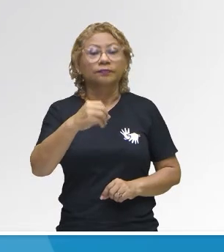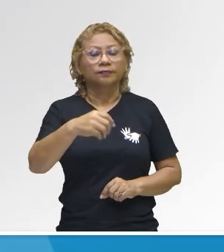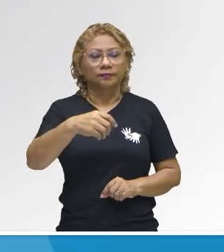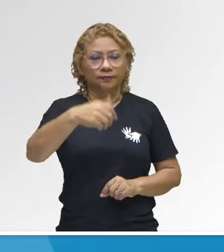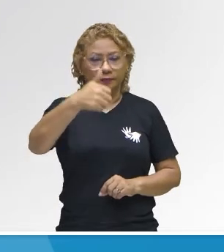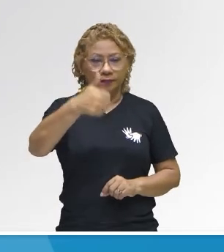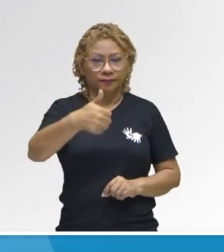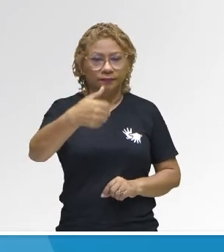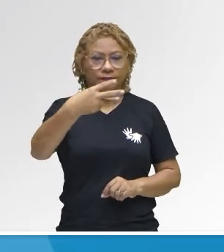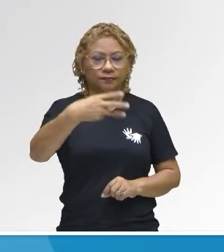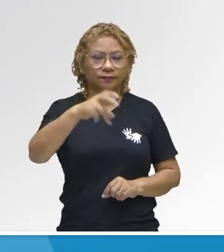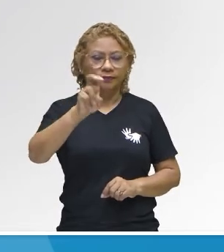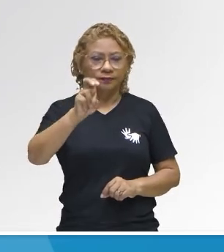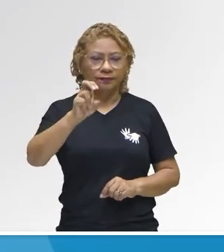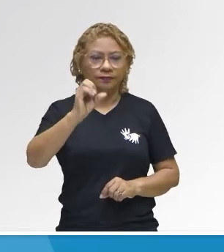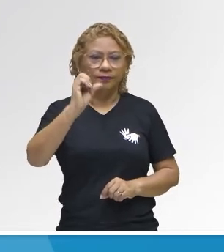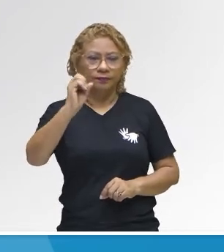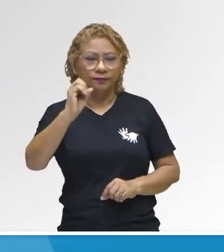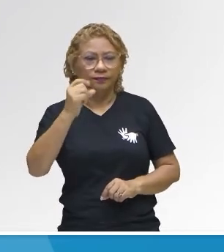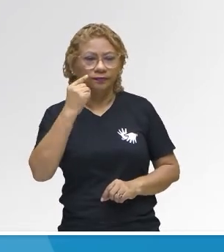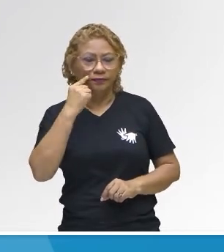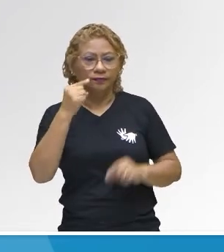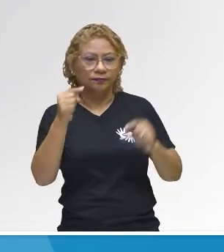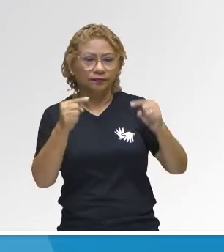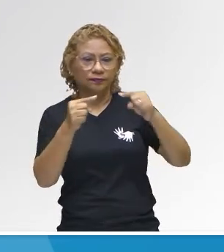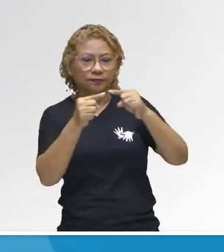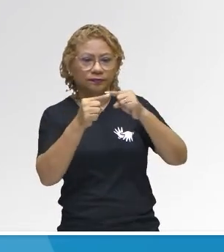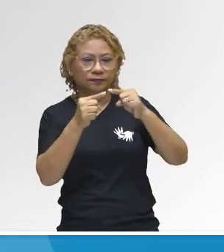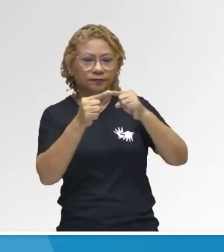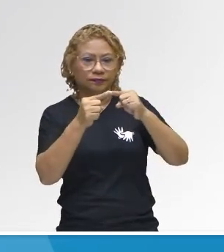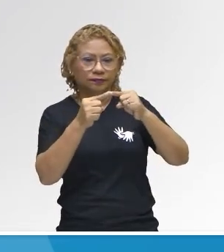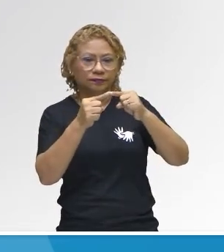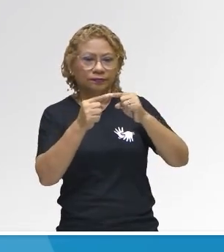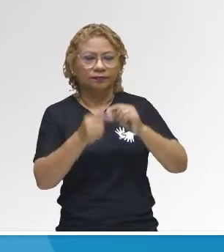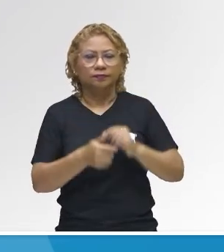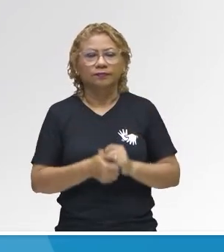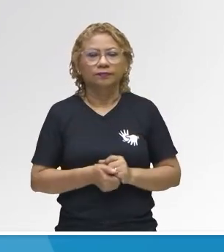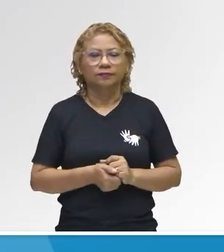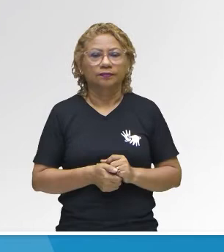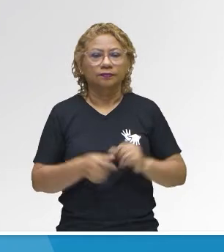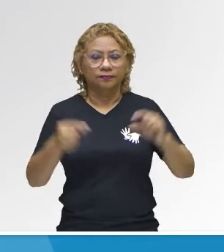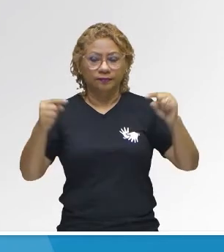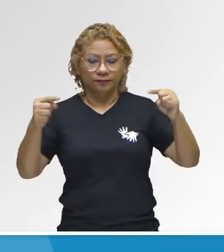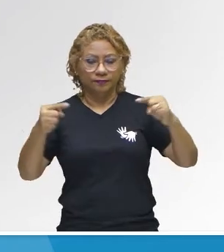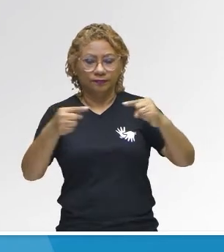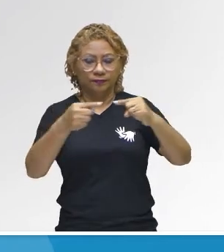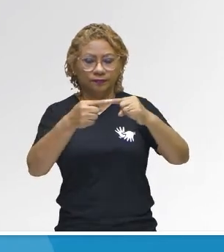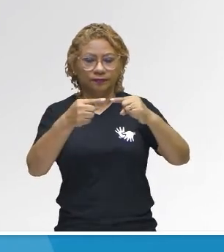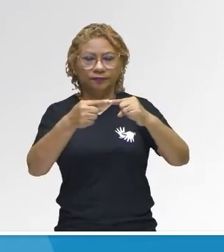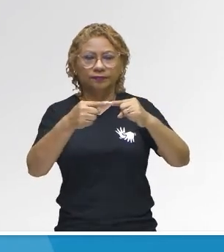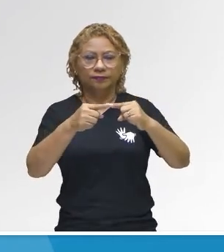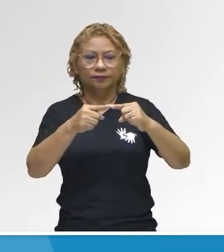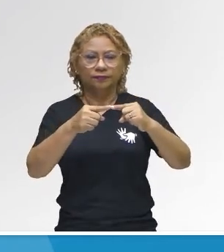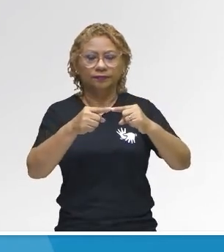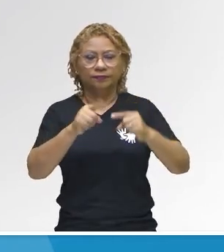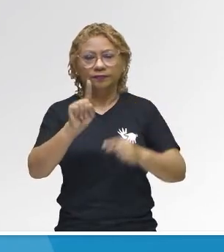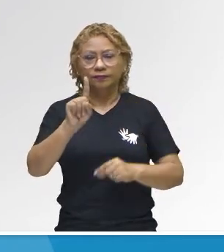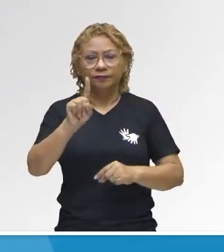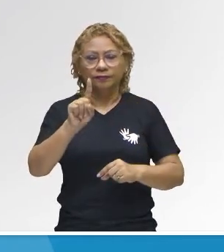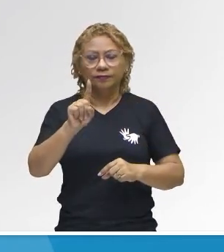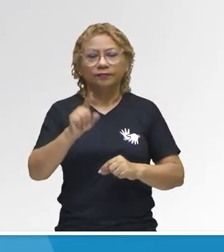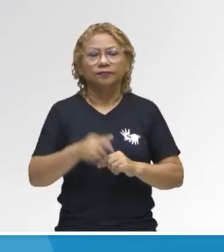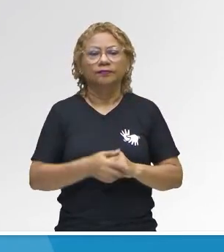gente prolongar, ela vai coincidir exatamente aqui com o menos 1 da reta tangente. Ou seja,